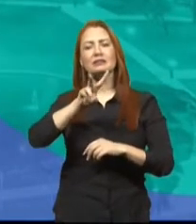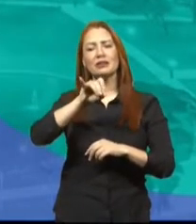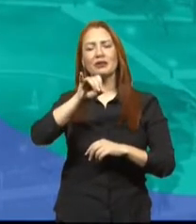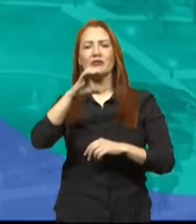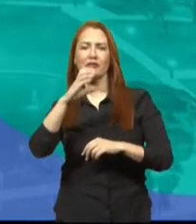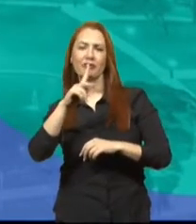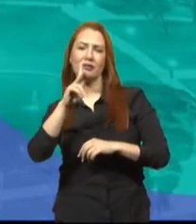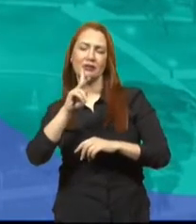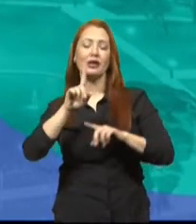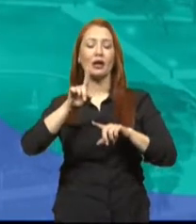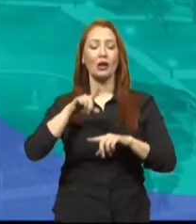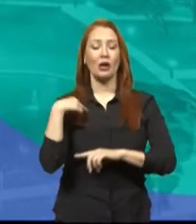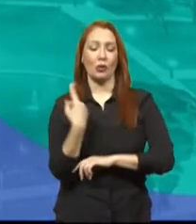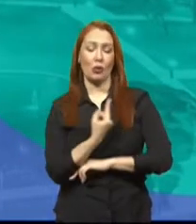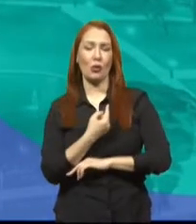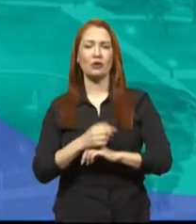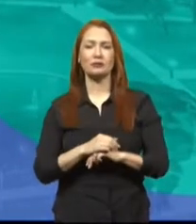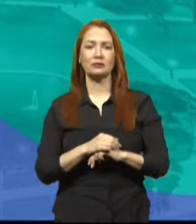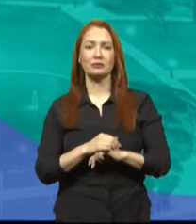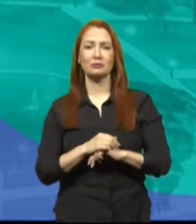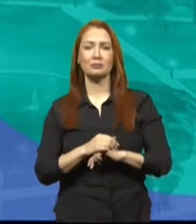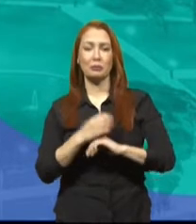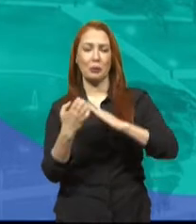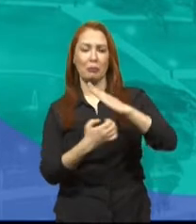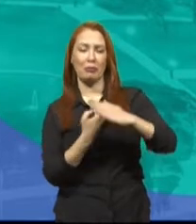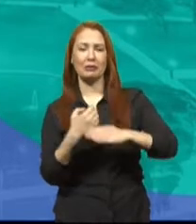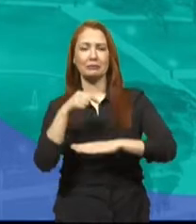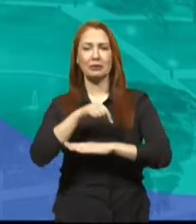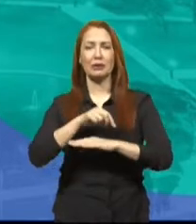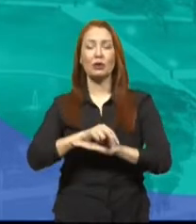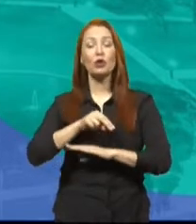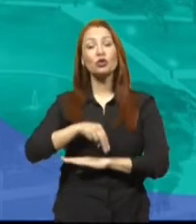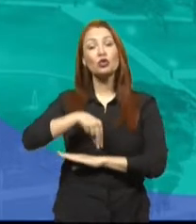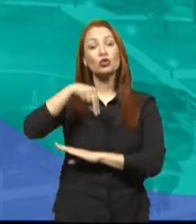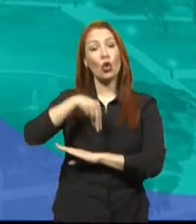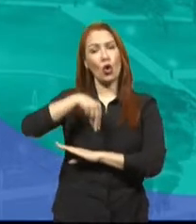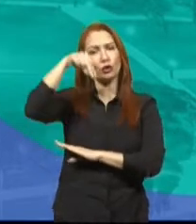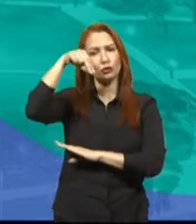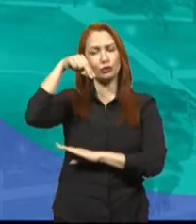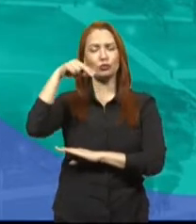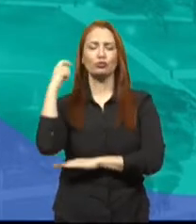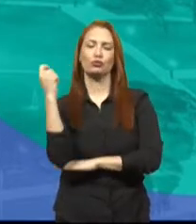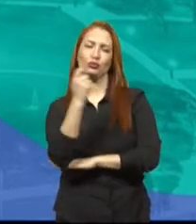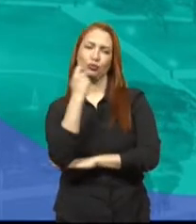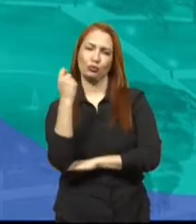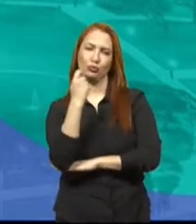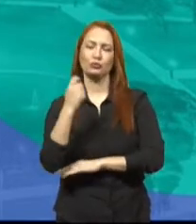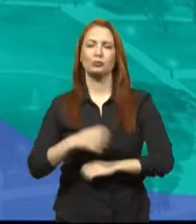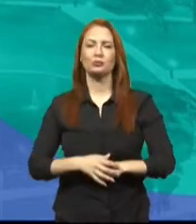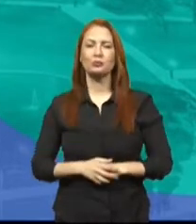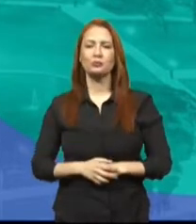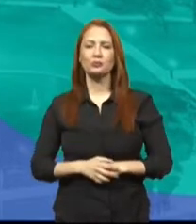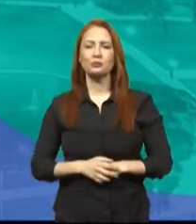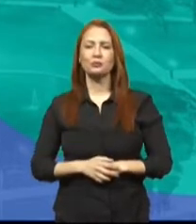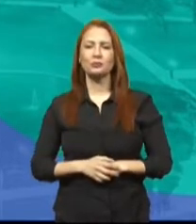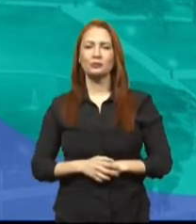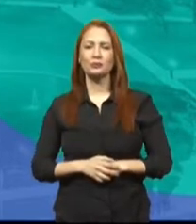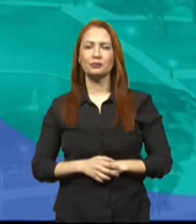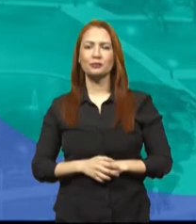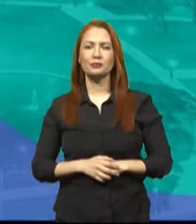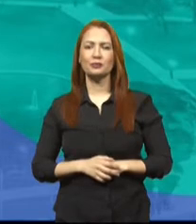cooperativa aqui do norte do Rio Grande do Sul, onde que a cooperativa hoje ela